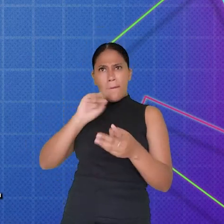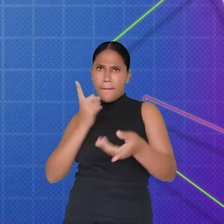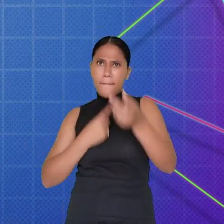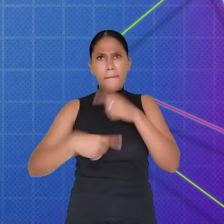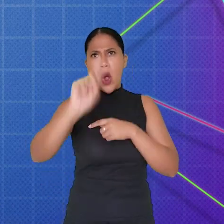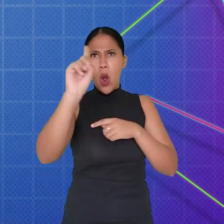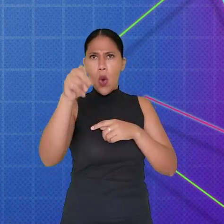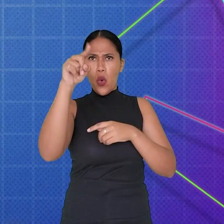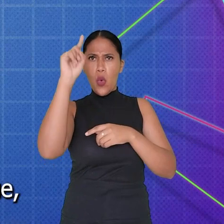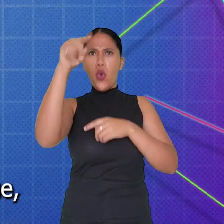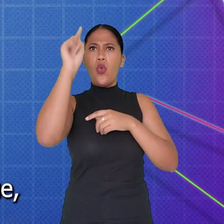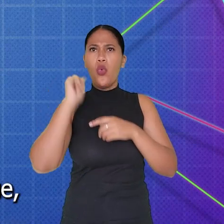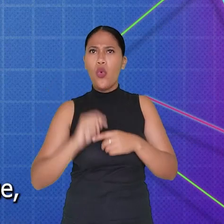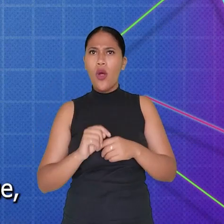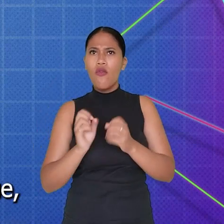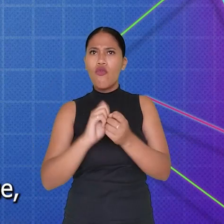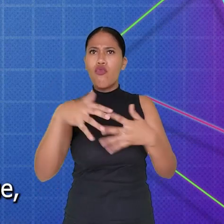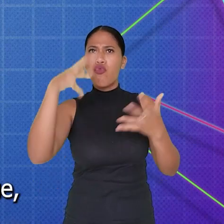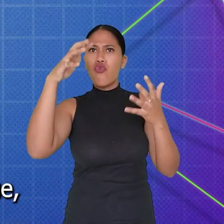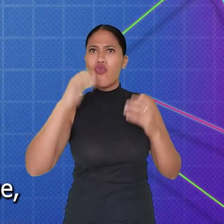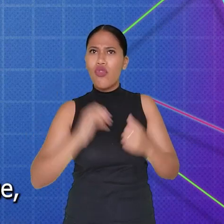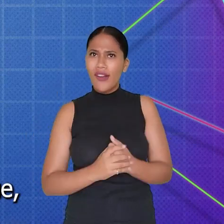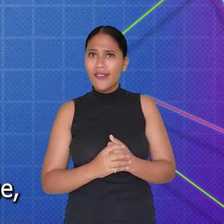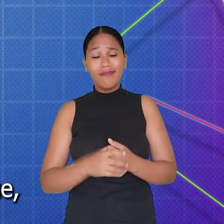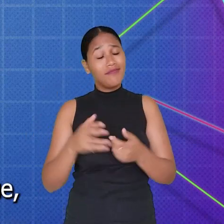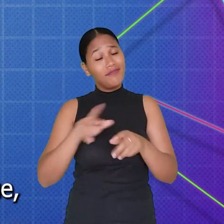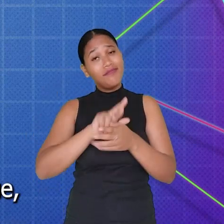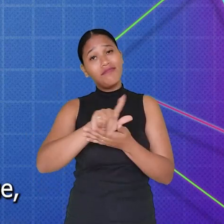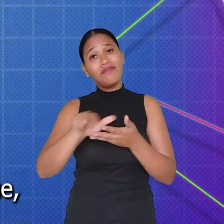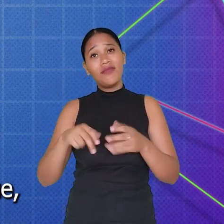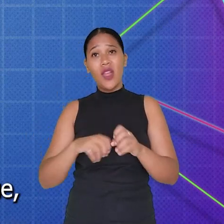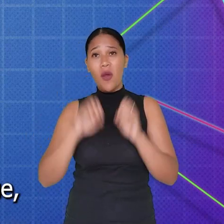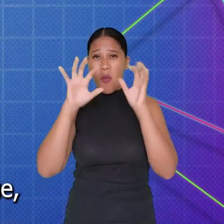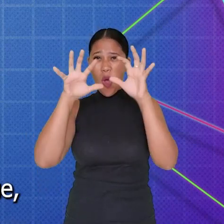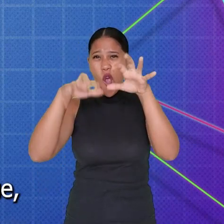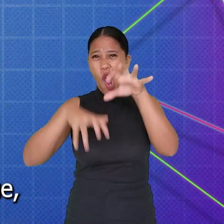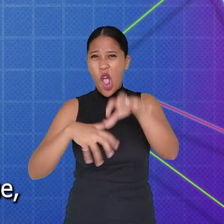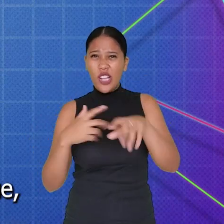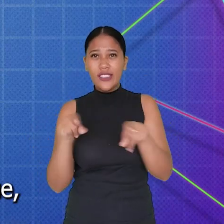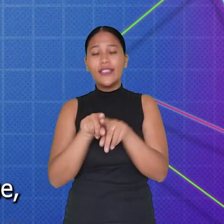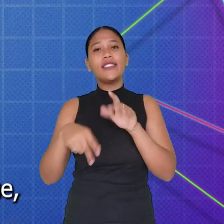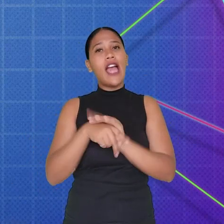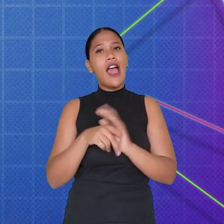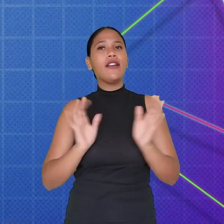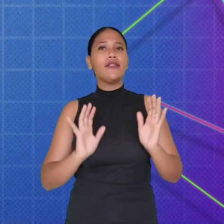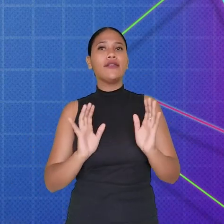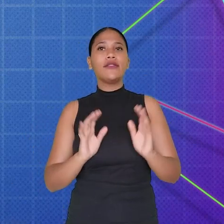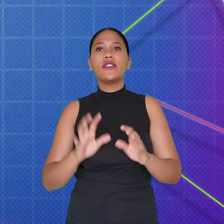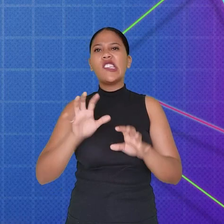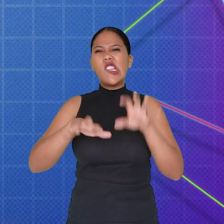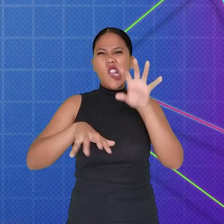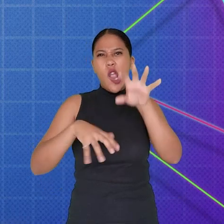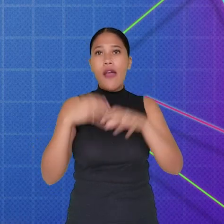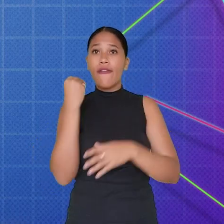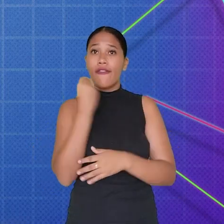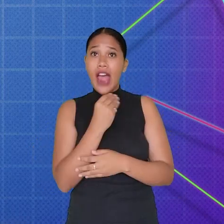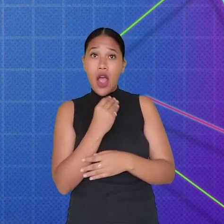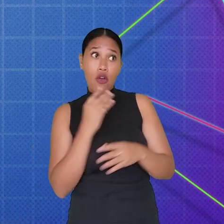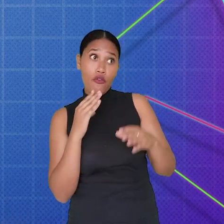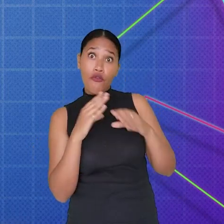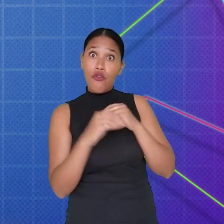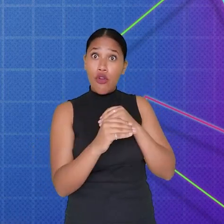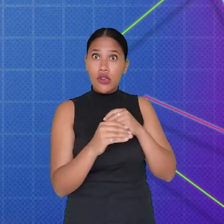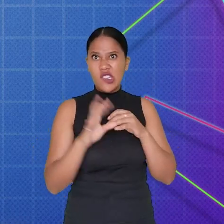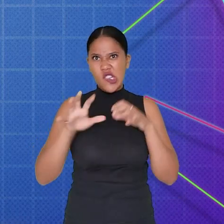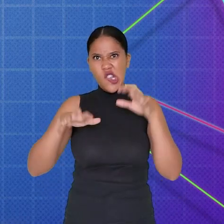mágico. Além disso, diferentes tipos de monstros também podem ter respostas diferentes a um ataque, como um monstro fraco, que